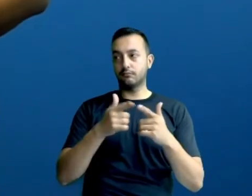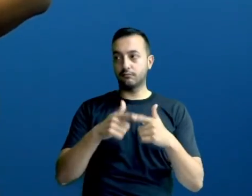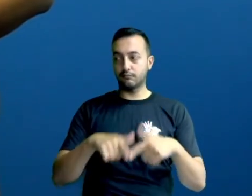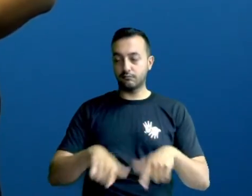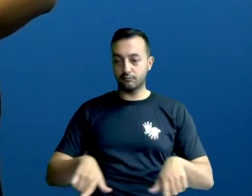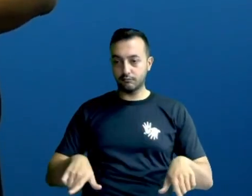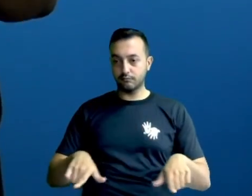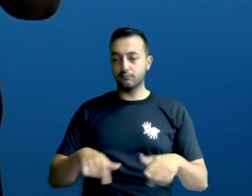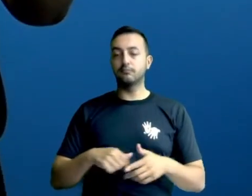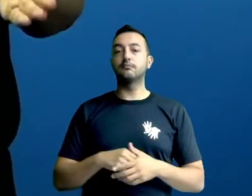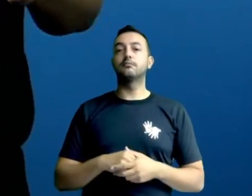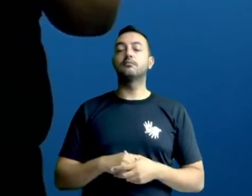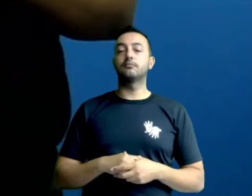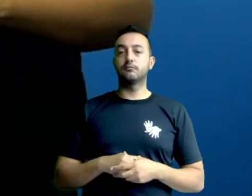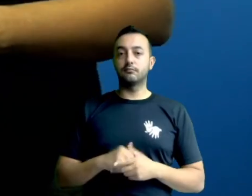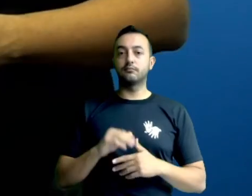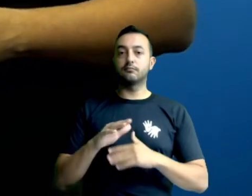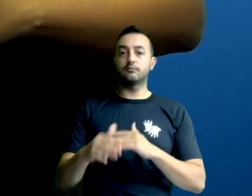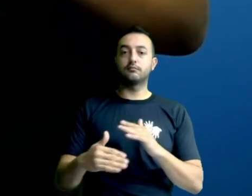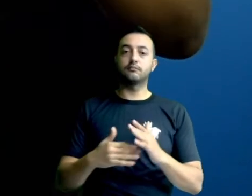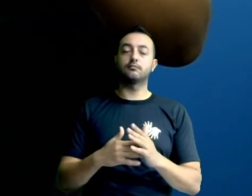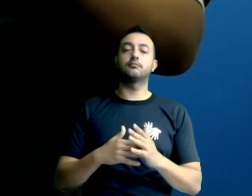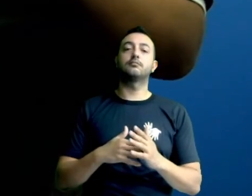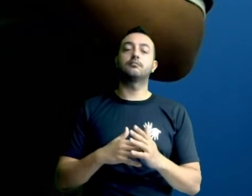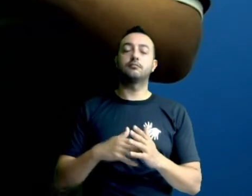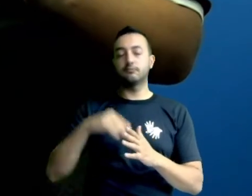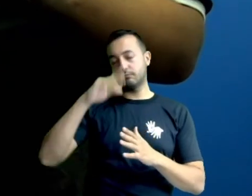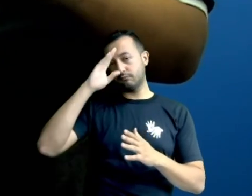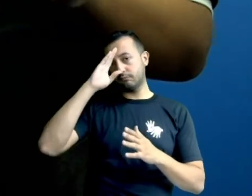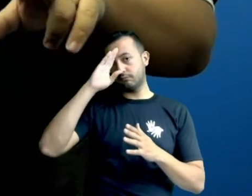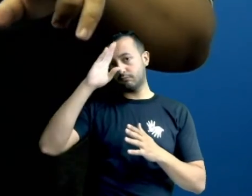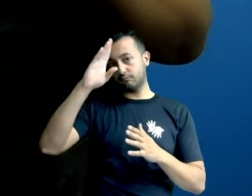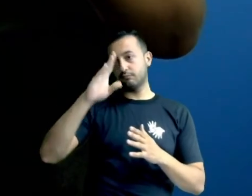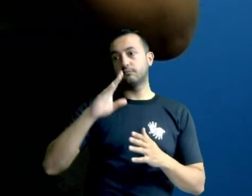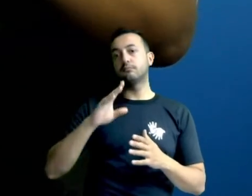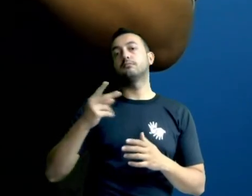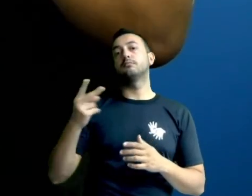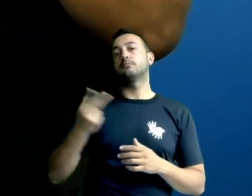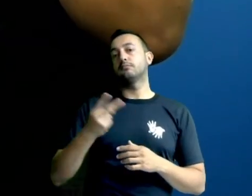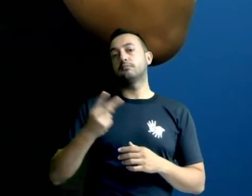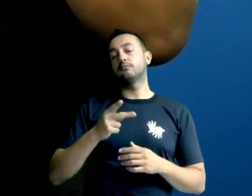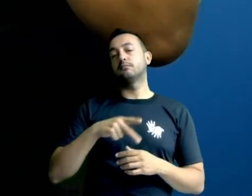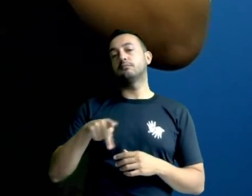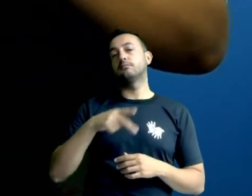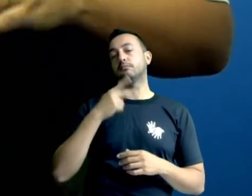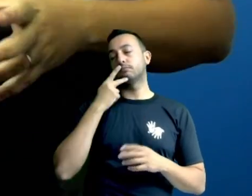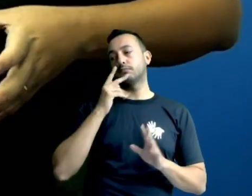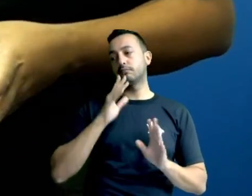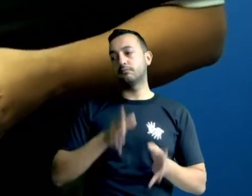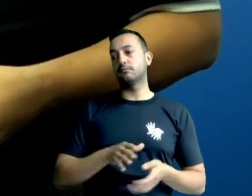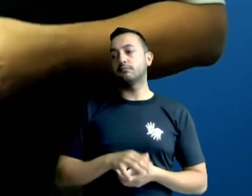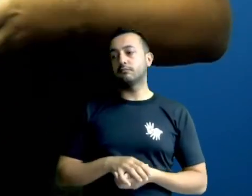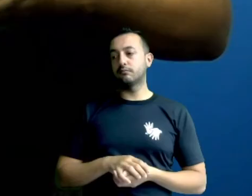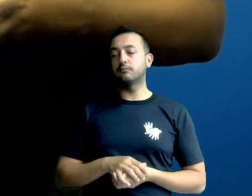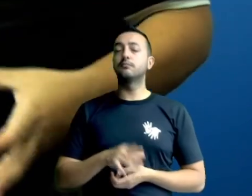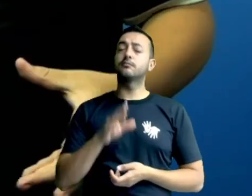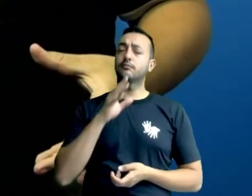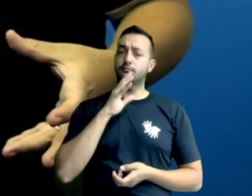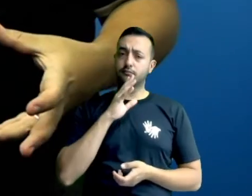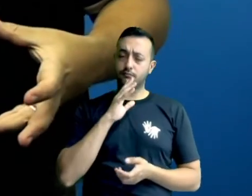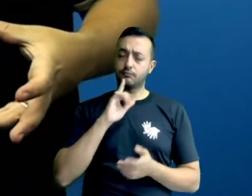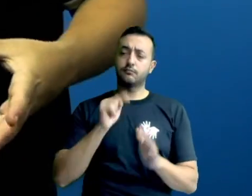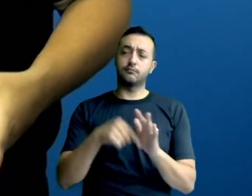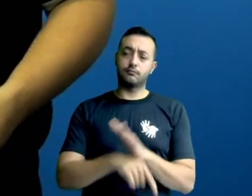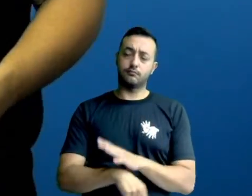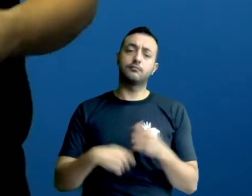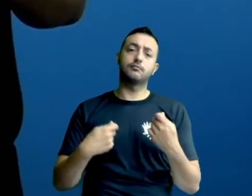linguagem. Todas elas. Principalmente as duas que o professor passou. Conheça bastante